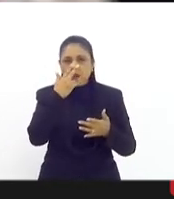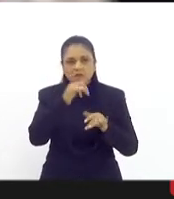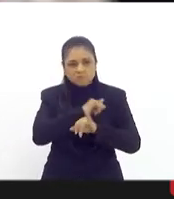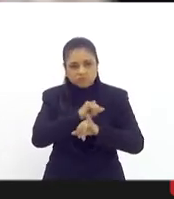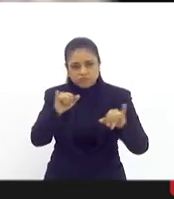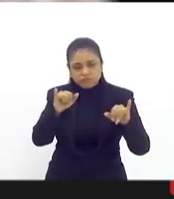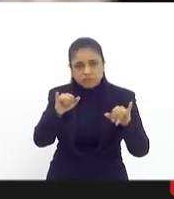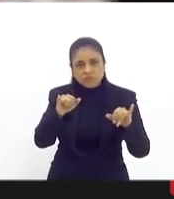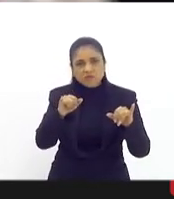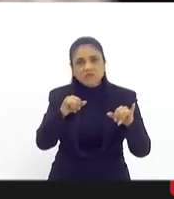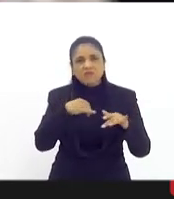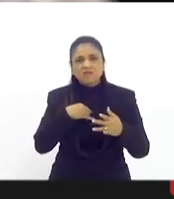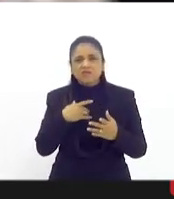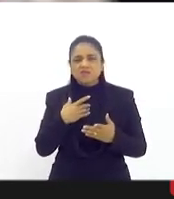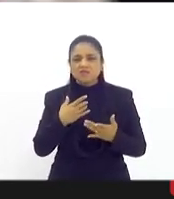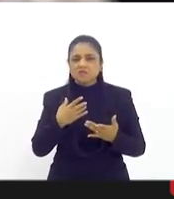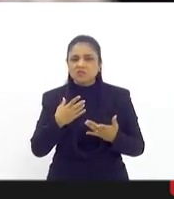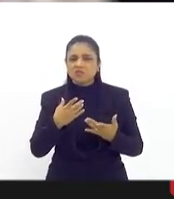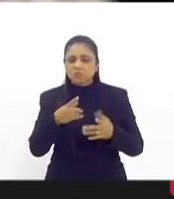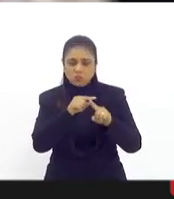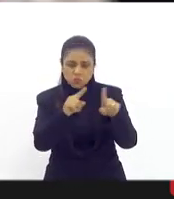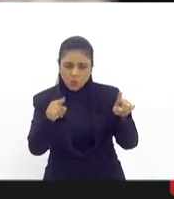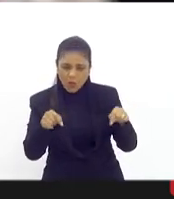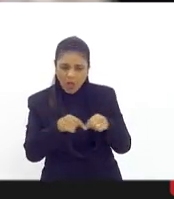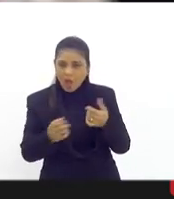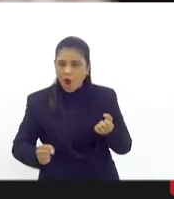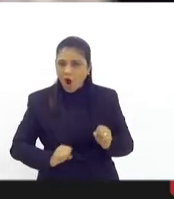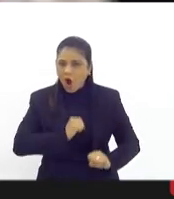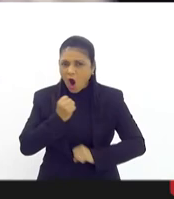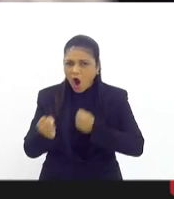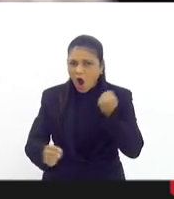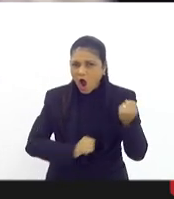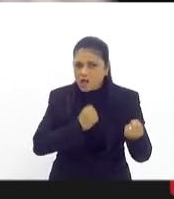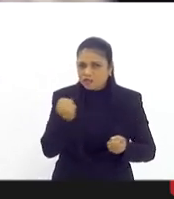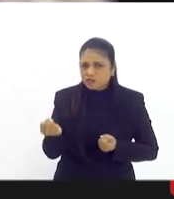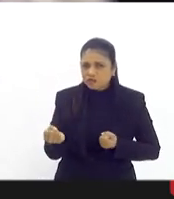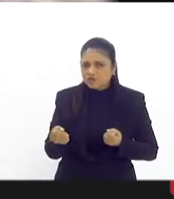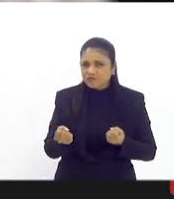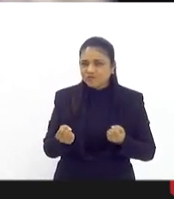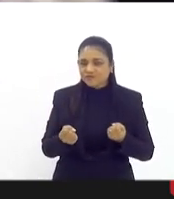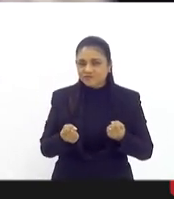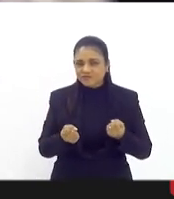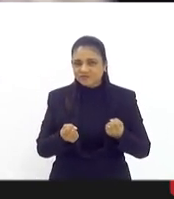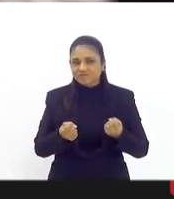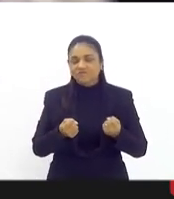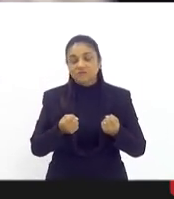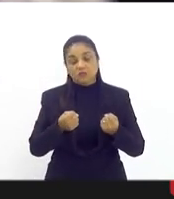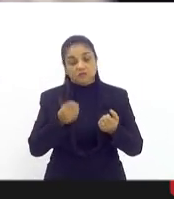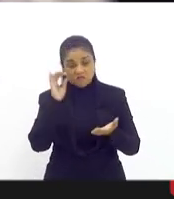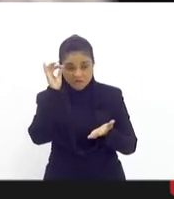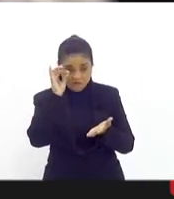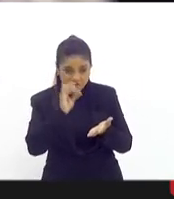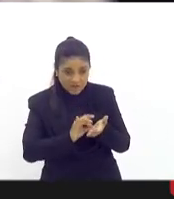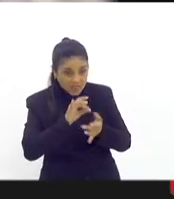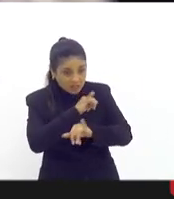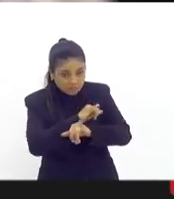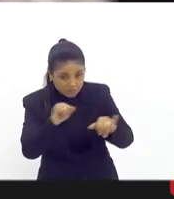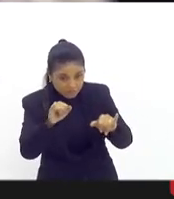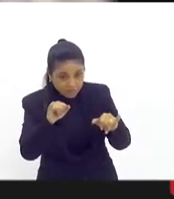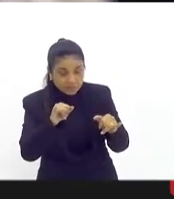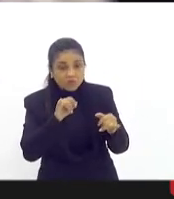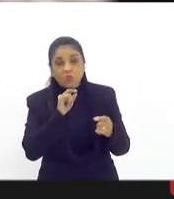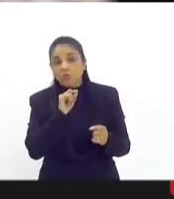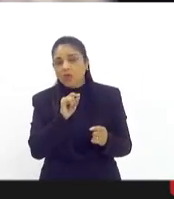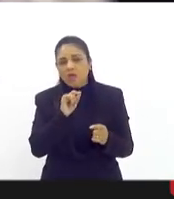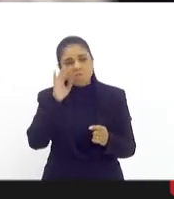ódio. Então, saber fazer essa diferenciação para analisar a veracidade de uma publicação é a mais